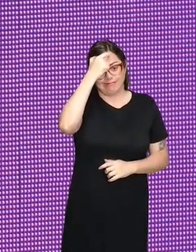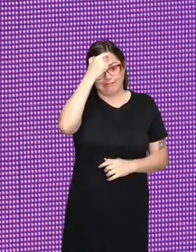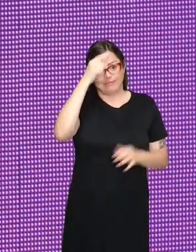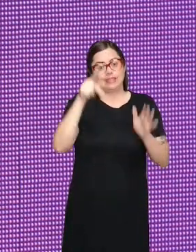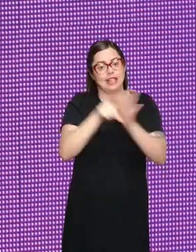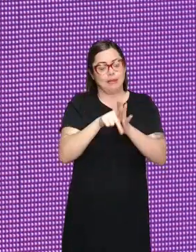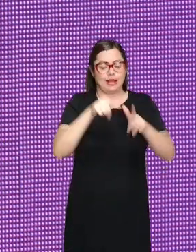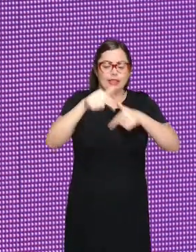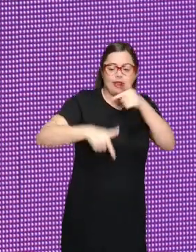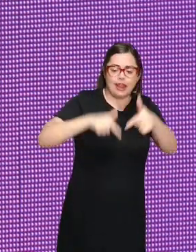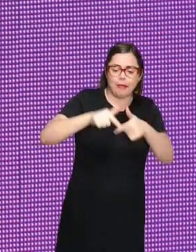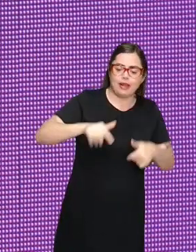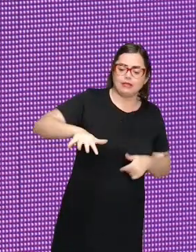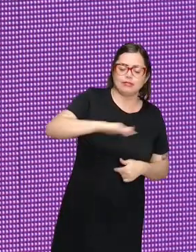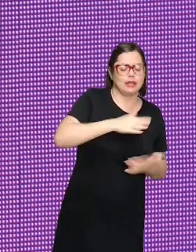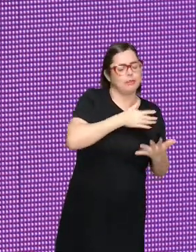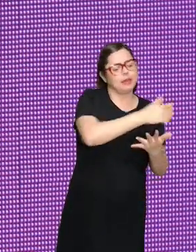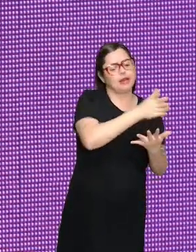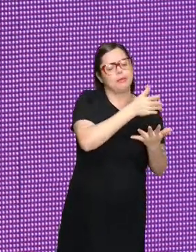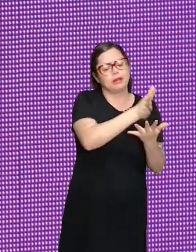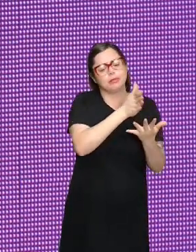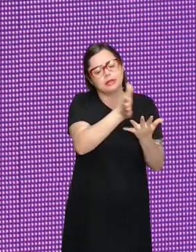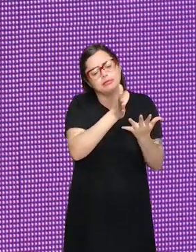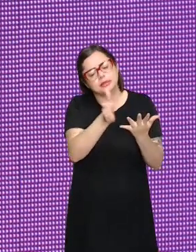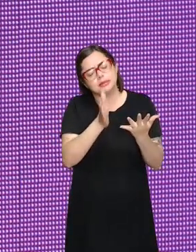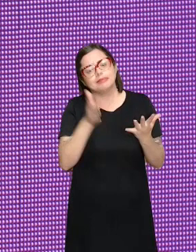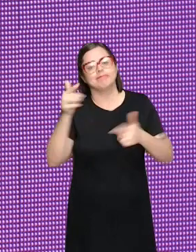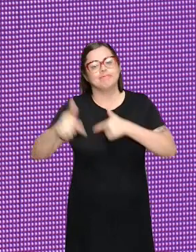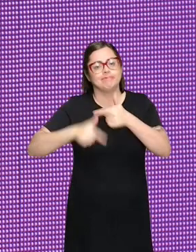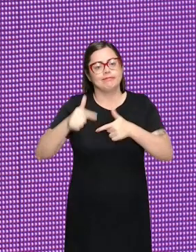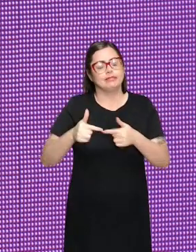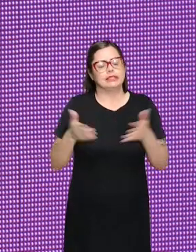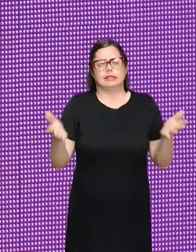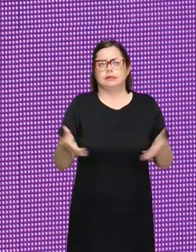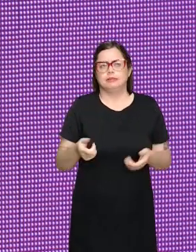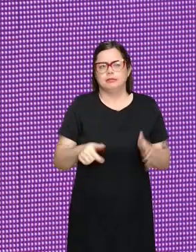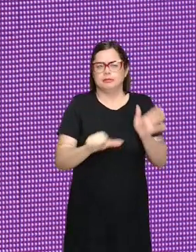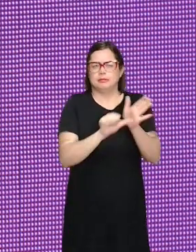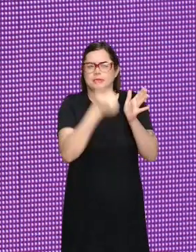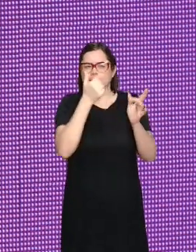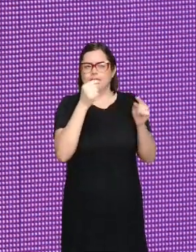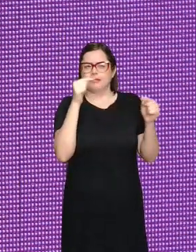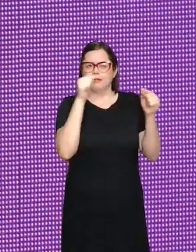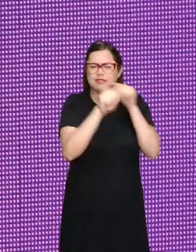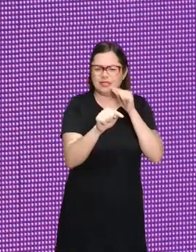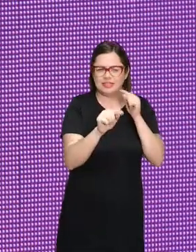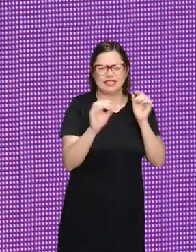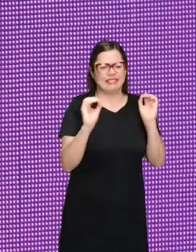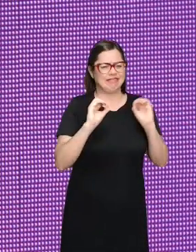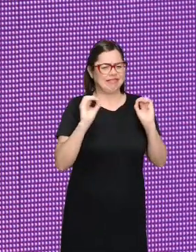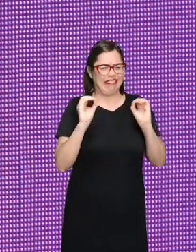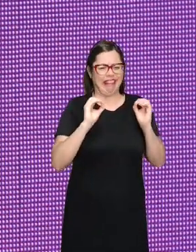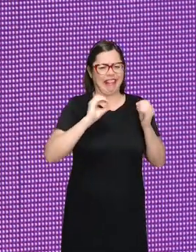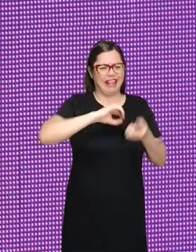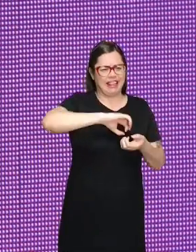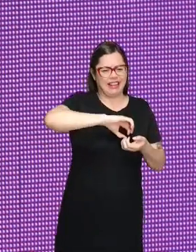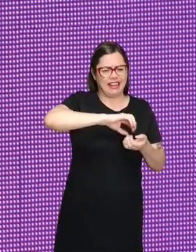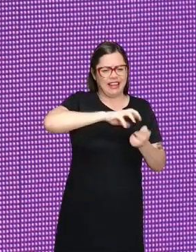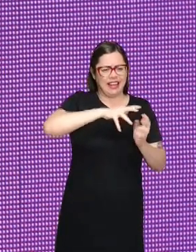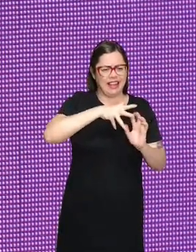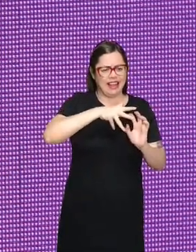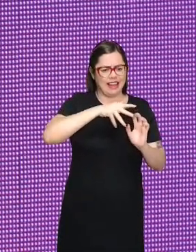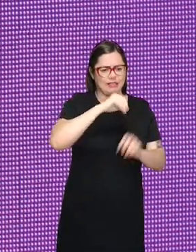sobre diversas coisas que, à primeira vista, podem parecer que não tem nada a ver com sustentabilidade, mas, para mim, tem tudo a